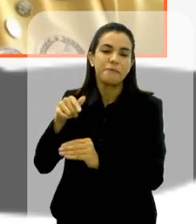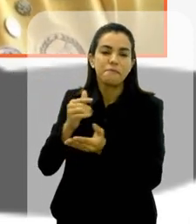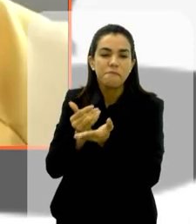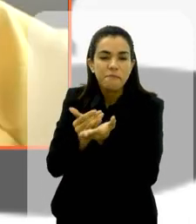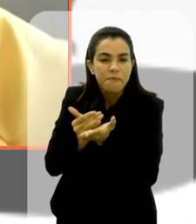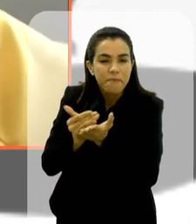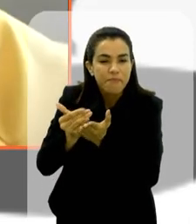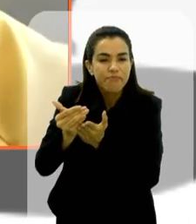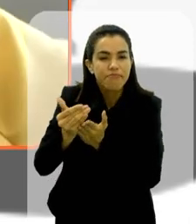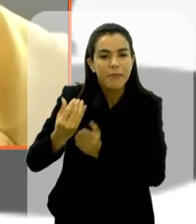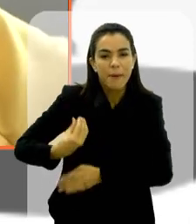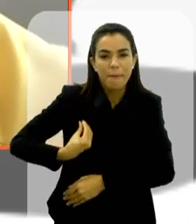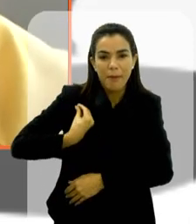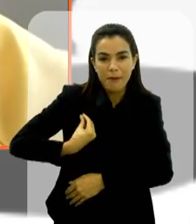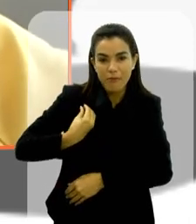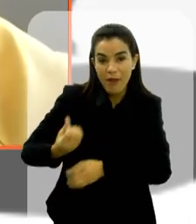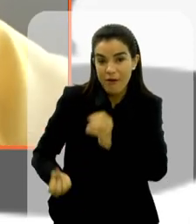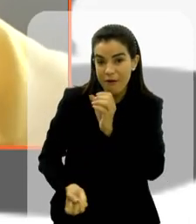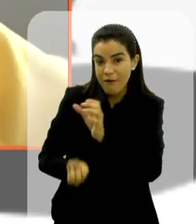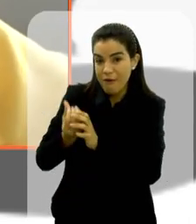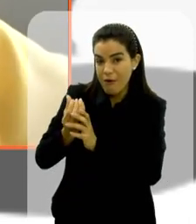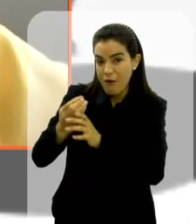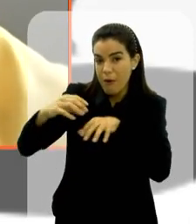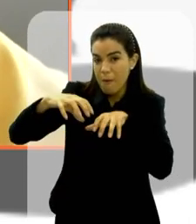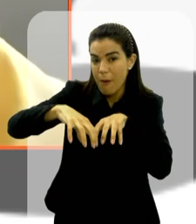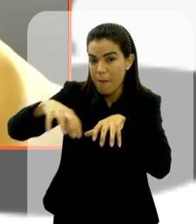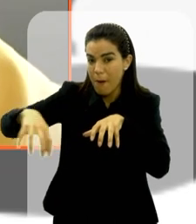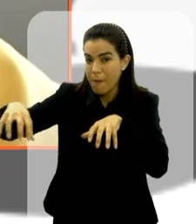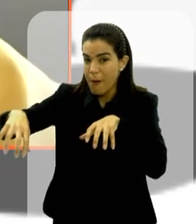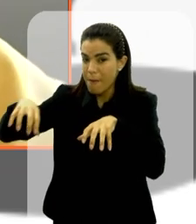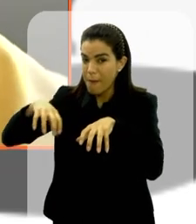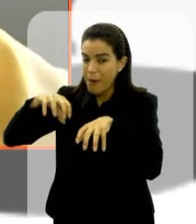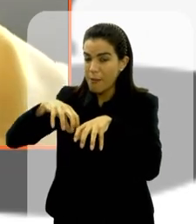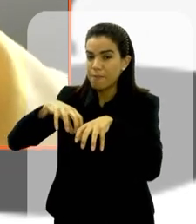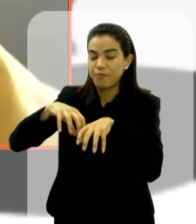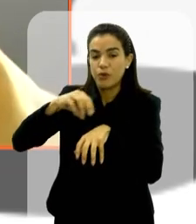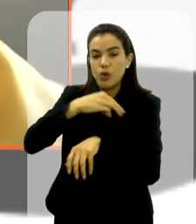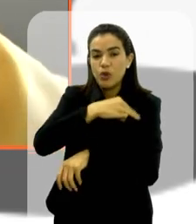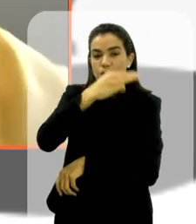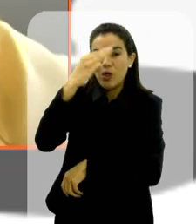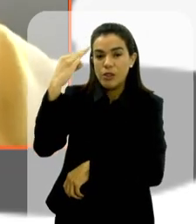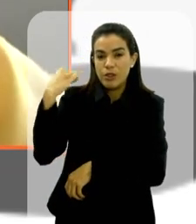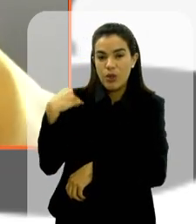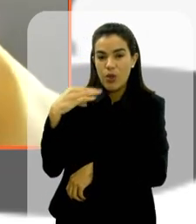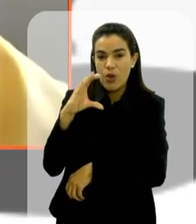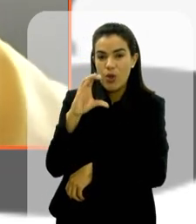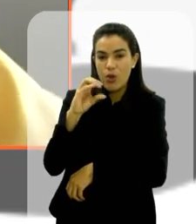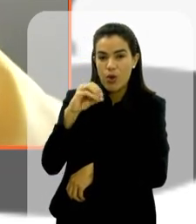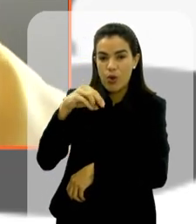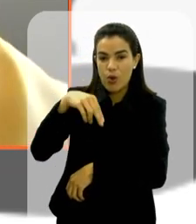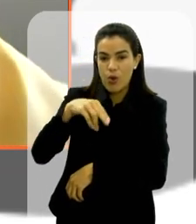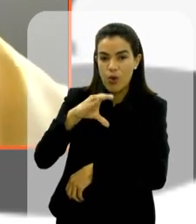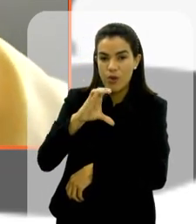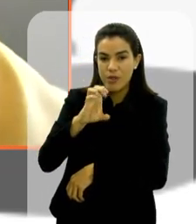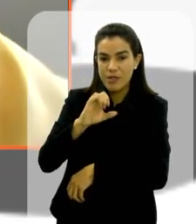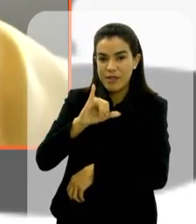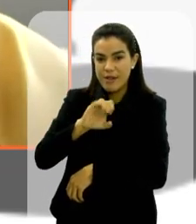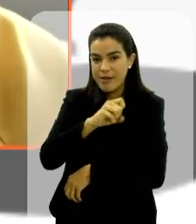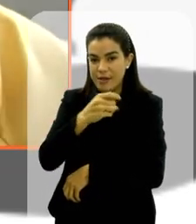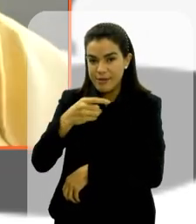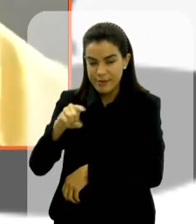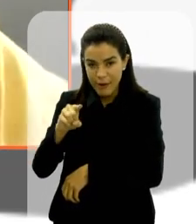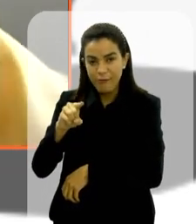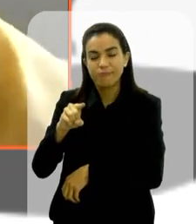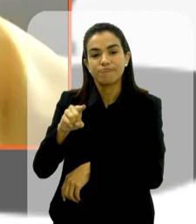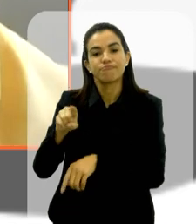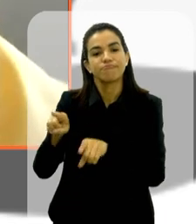inicialmente participou da fundação da aldeia de Nossa Senhora da Conceição, que dá origem à sede do município da Serra, aqui